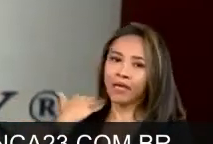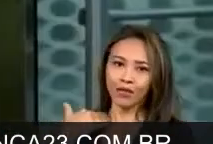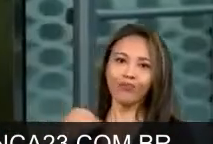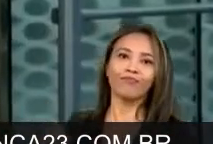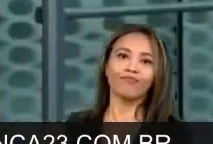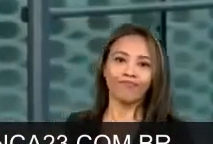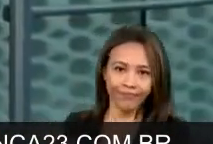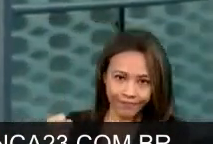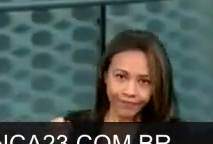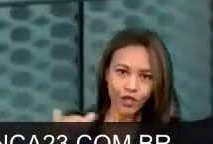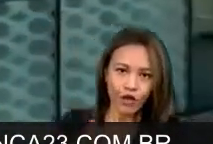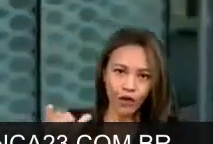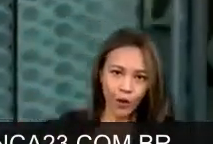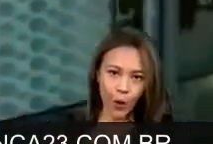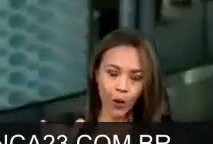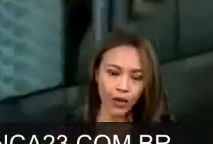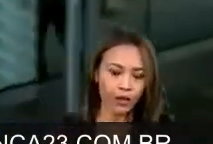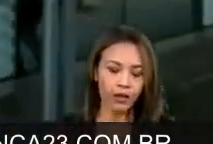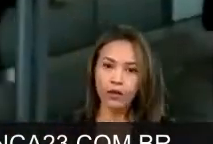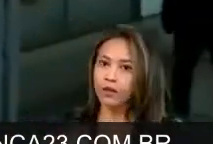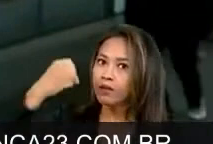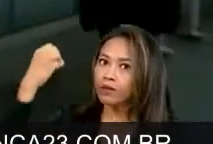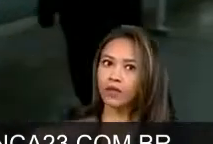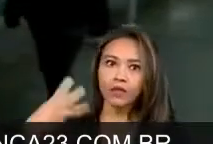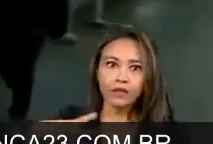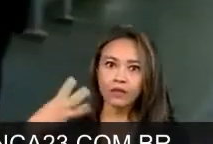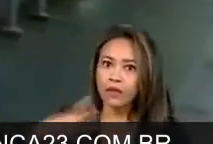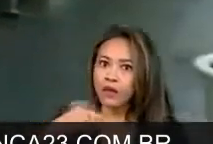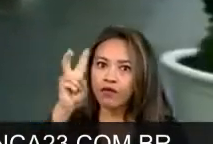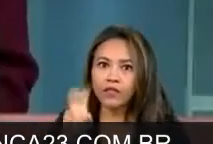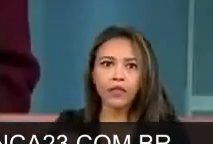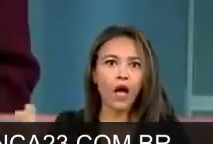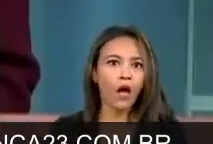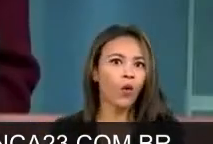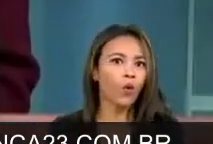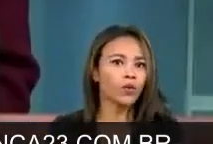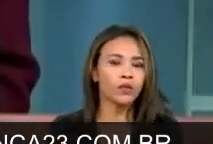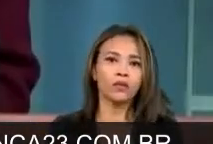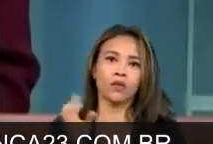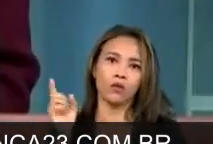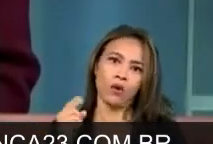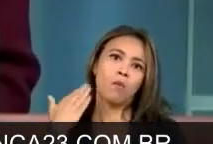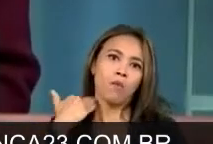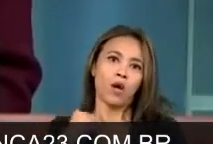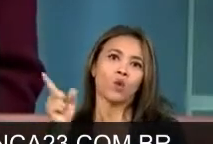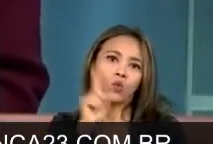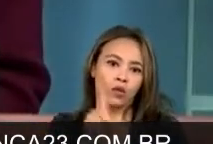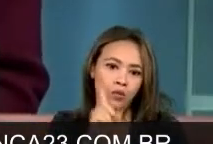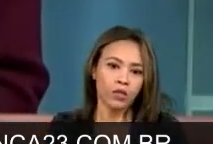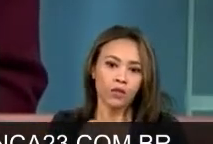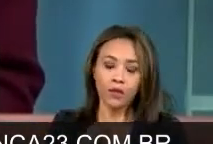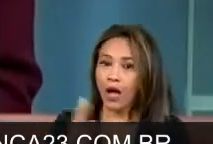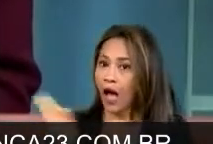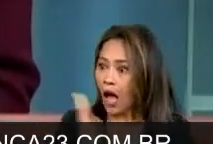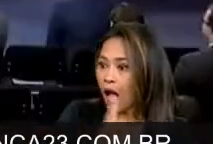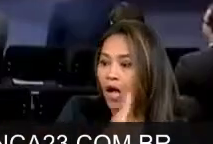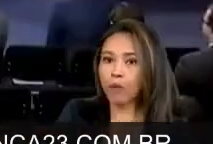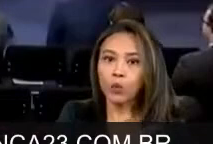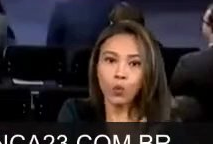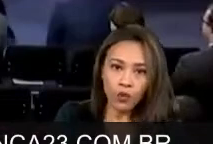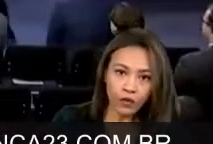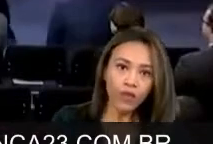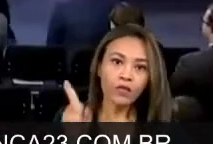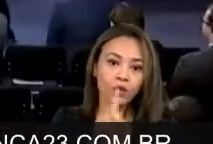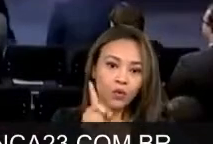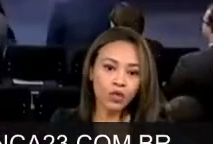Nova York. Foi a terceira maior quebra de um banco norte-americano. Silicon Valley Bank. Rapidamente, o governo dos Estados Unidos